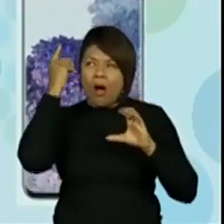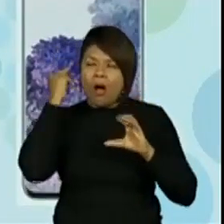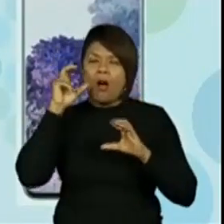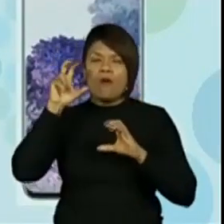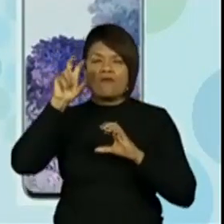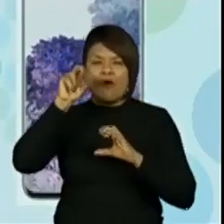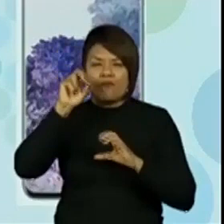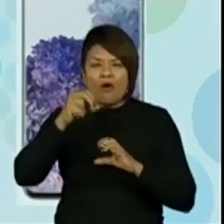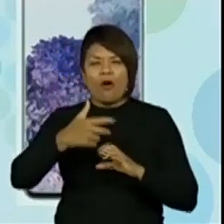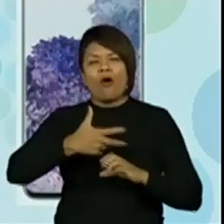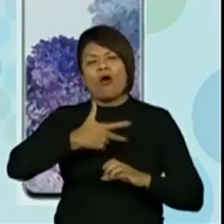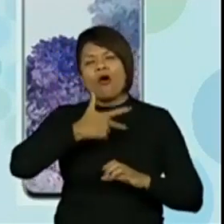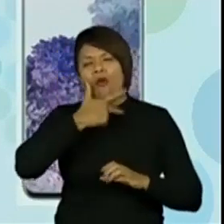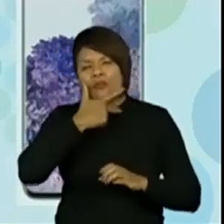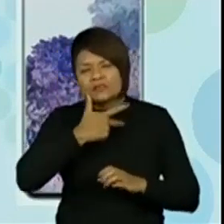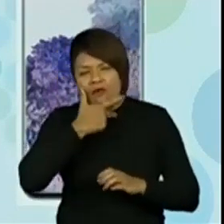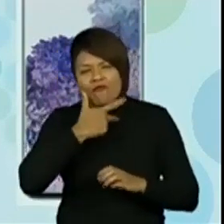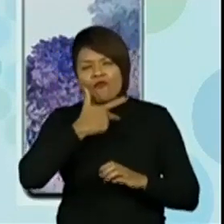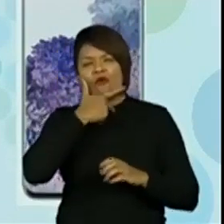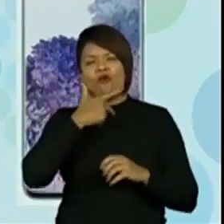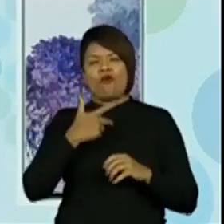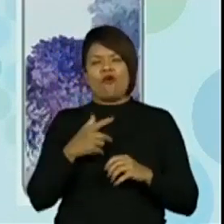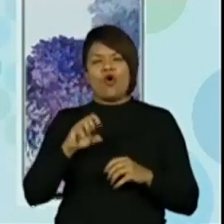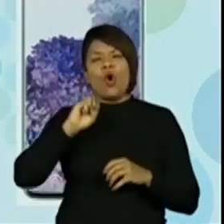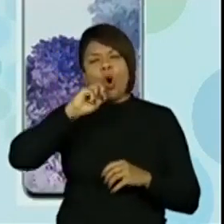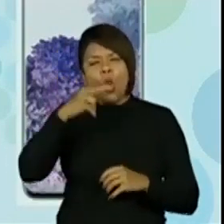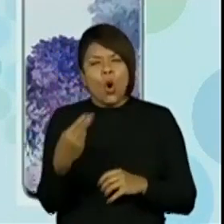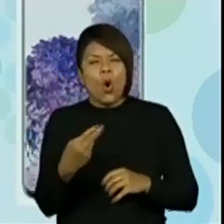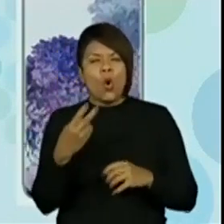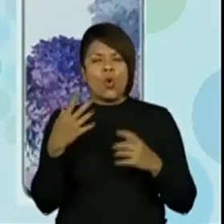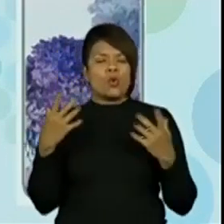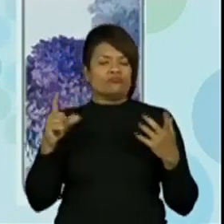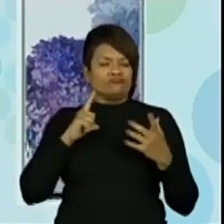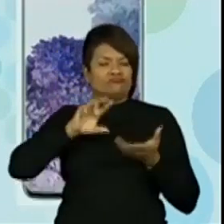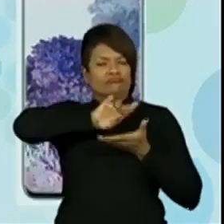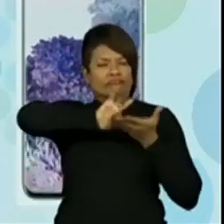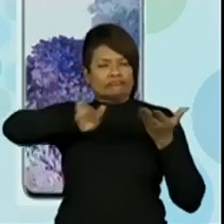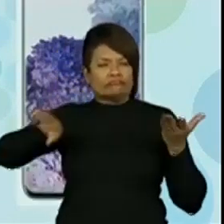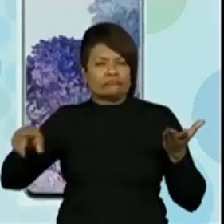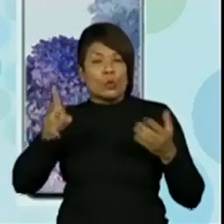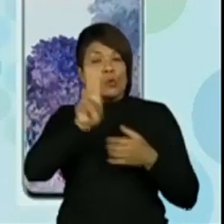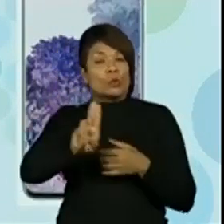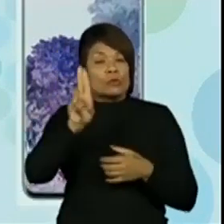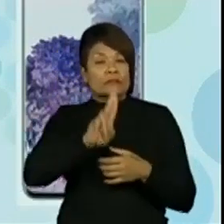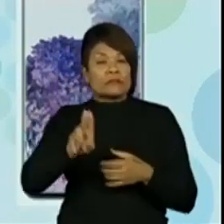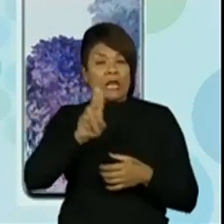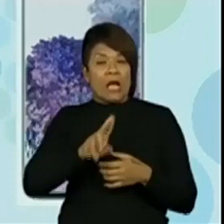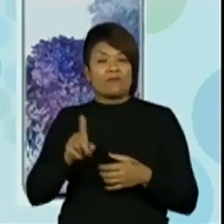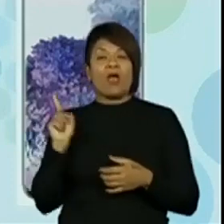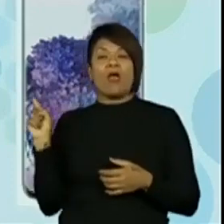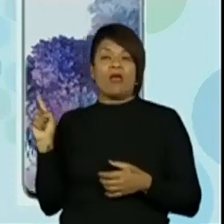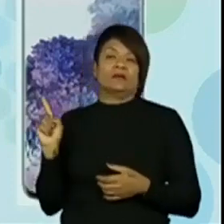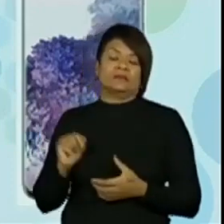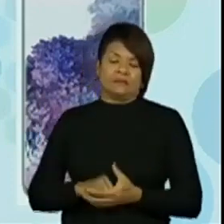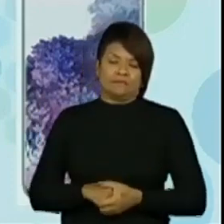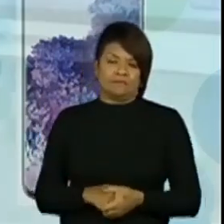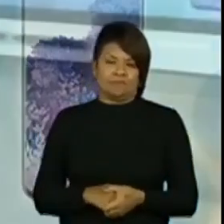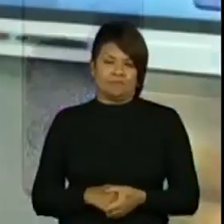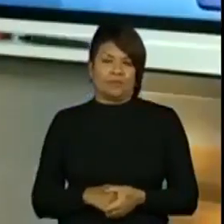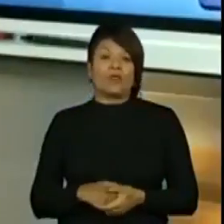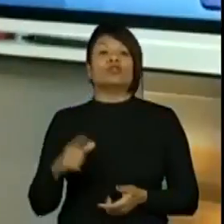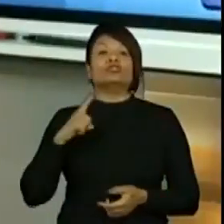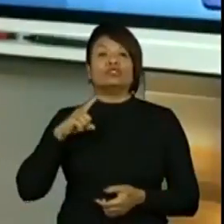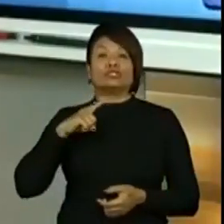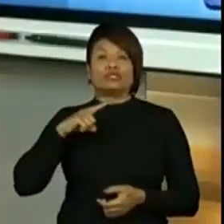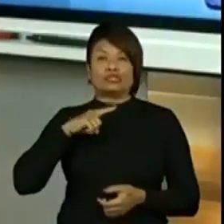bisavós, eu acho que mais para tataravó, um pouco além, usava esse tipo de telefone. Ele tinha